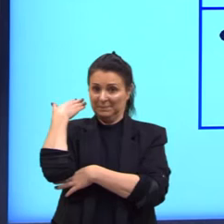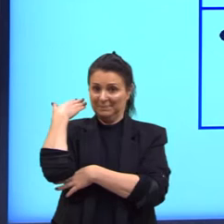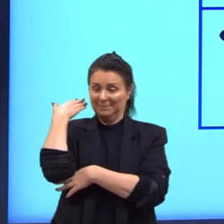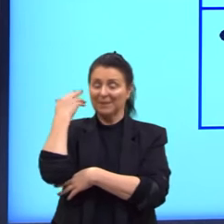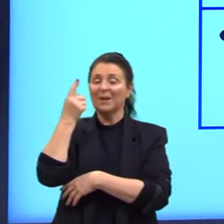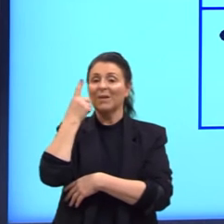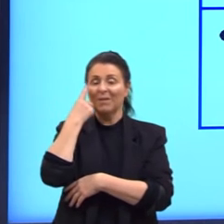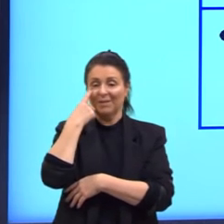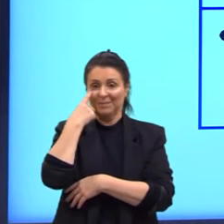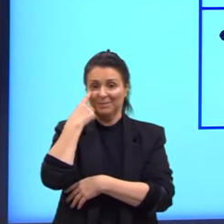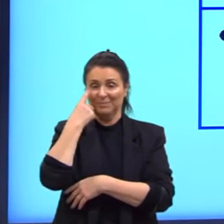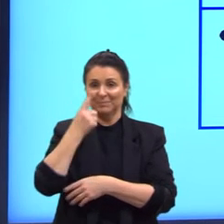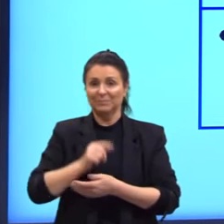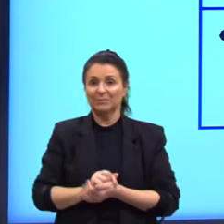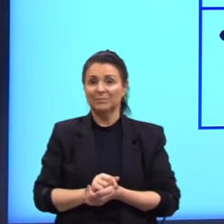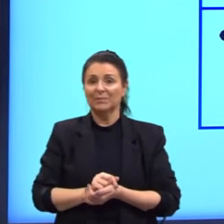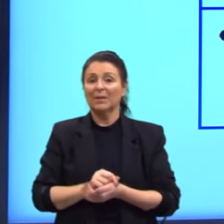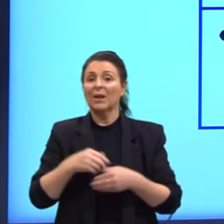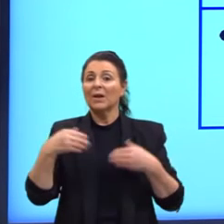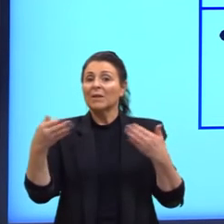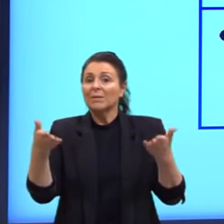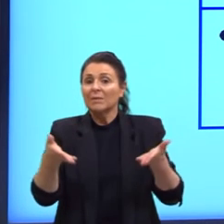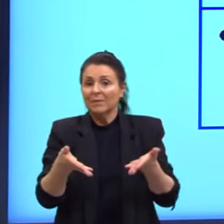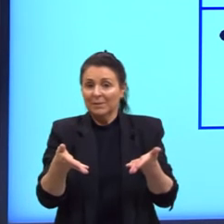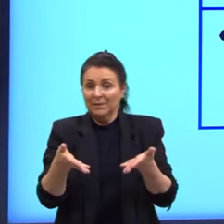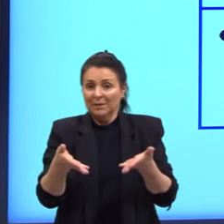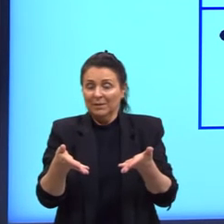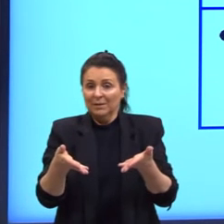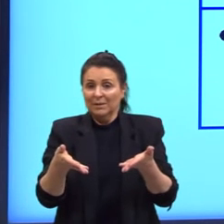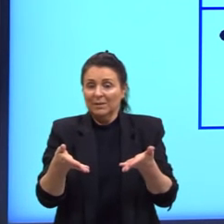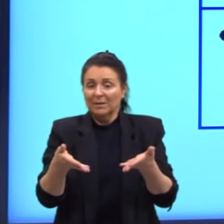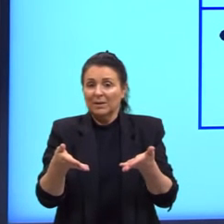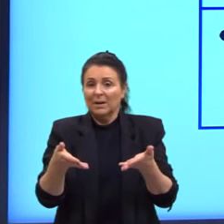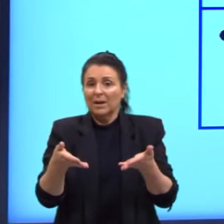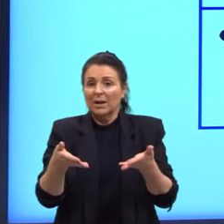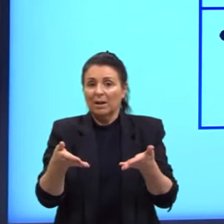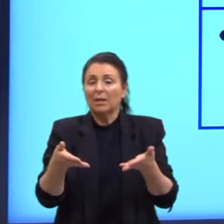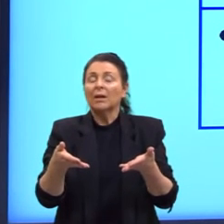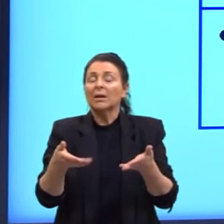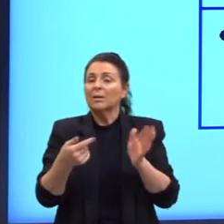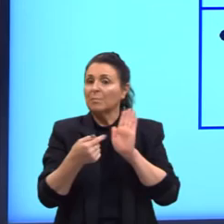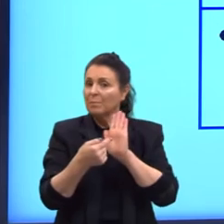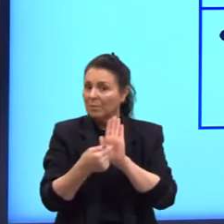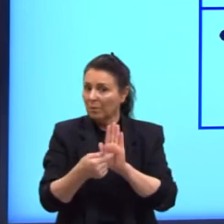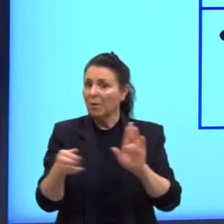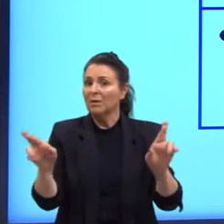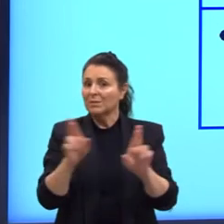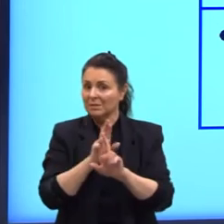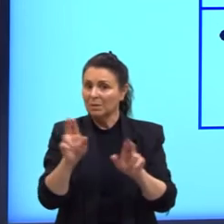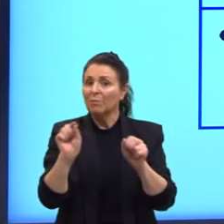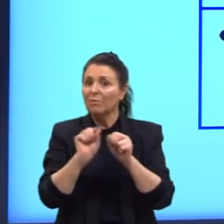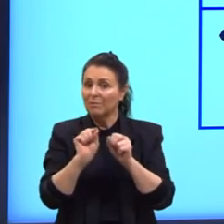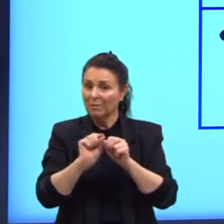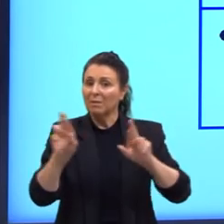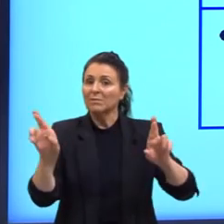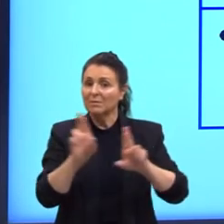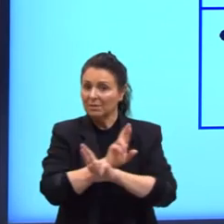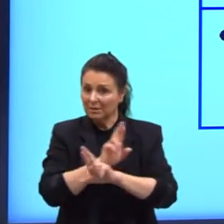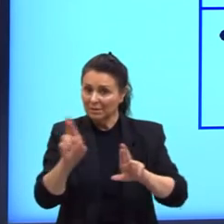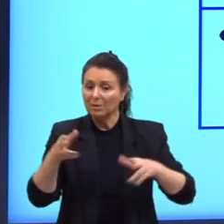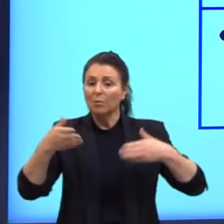olha lá o presente perfeito então ele traz essa relação ele faz essa relação